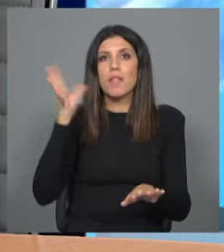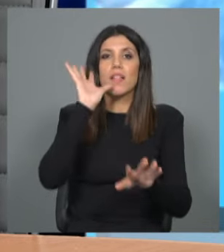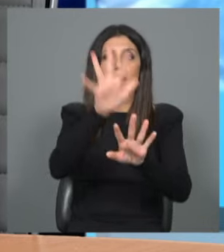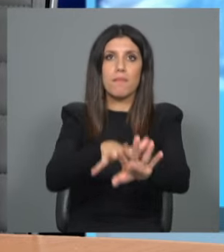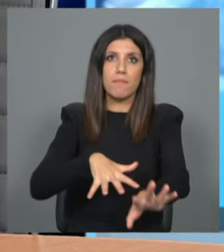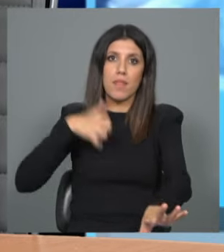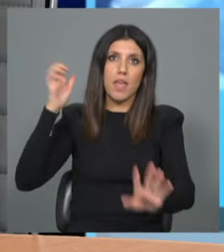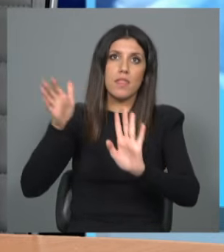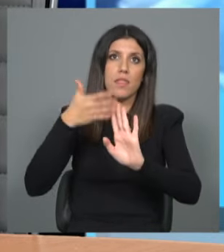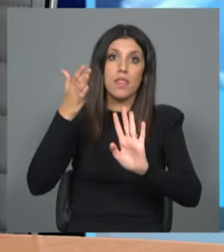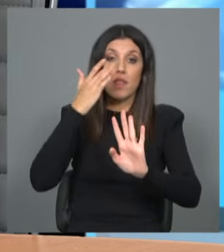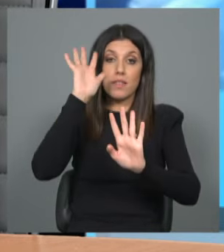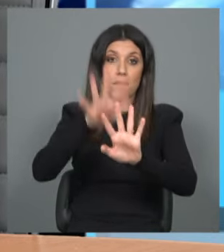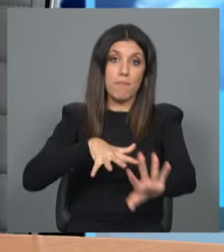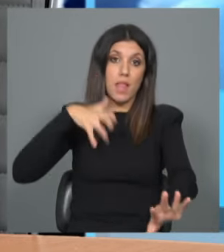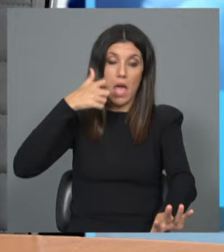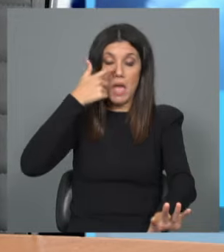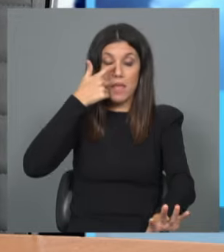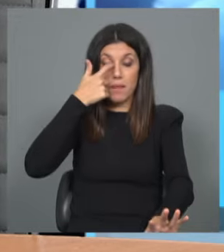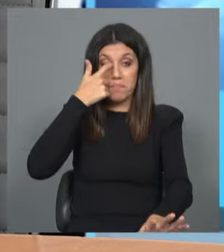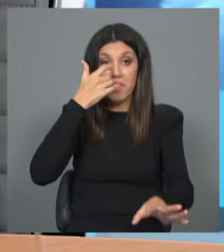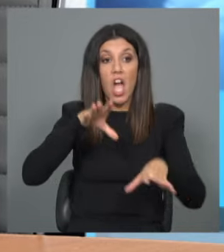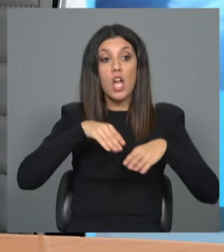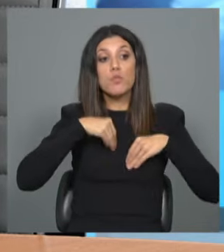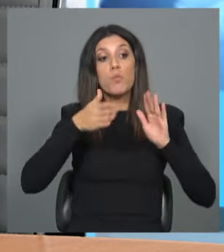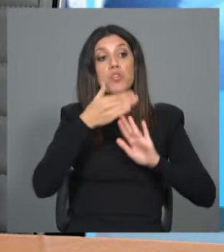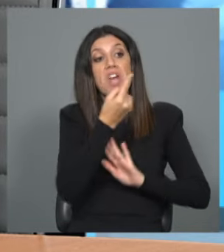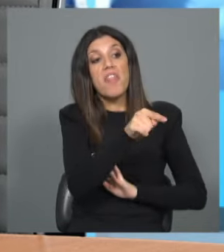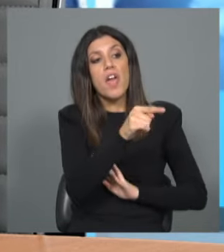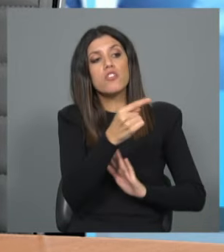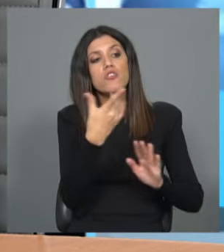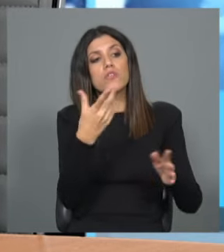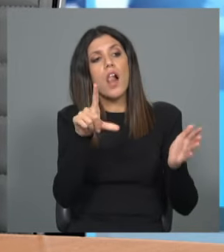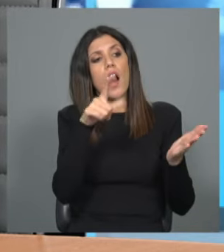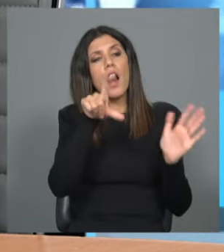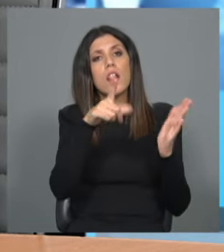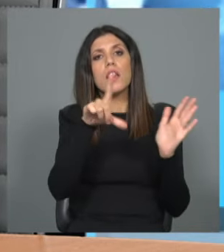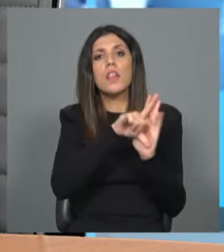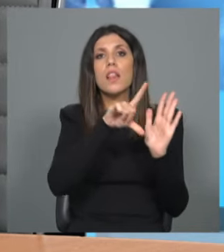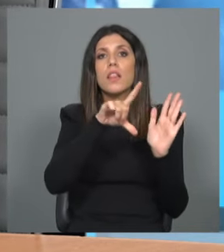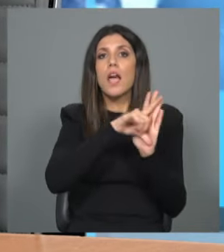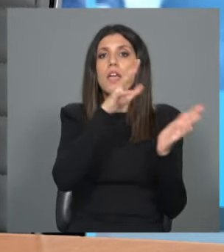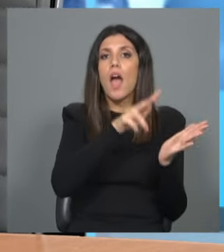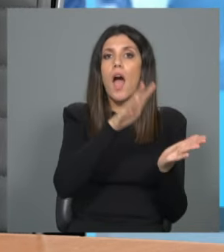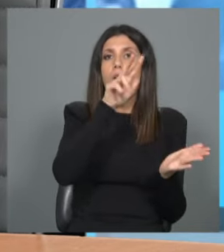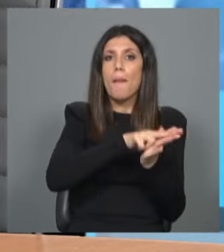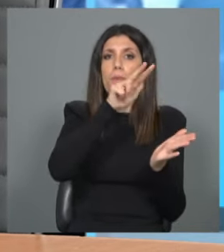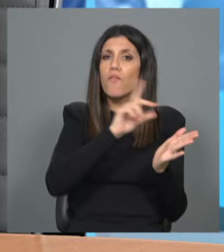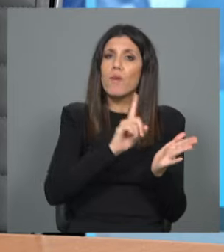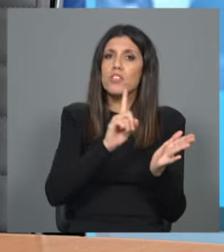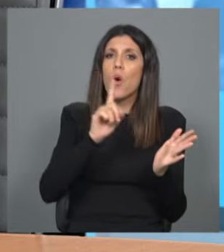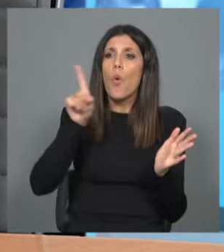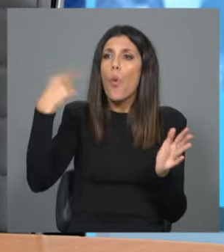uma prioridade, quando nós temos problemas gravíssimos para resolver. Temos um Serviço Nacional de Saúde que precisamos de salvar, porque é a nossa